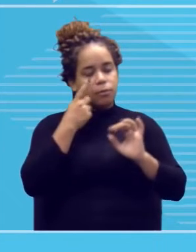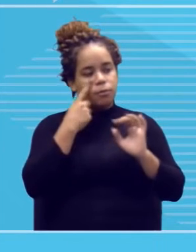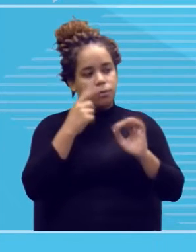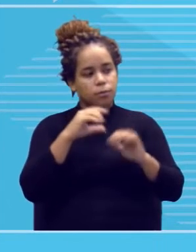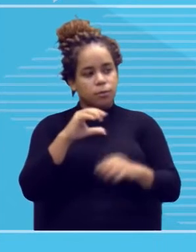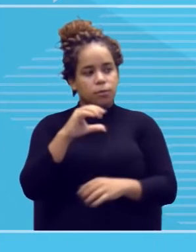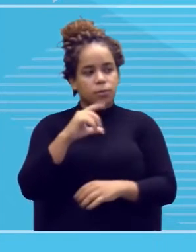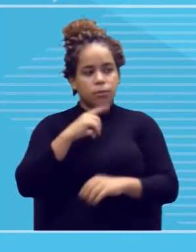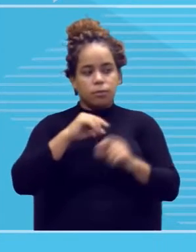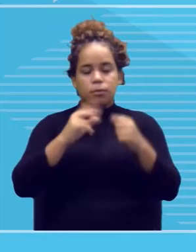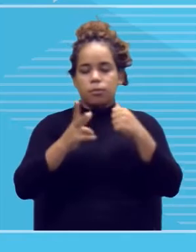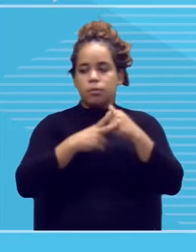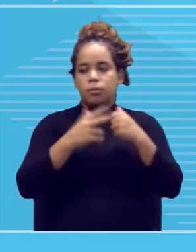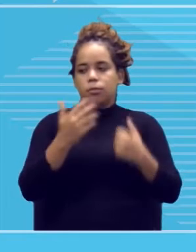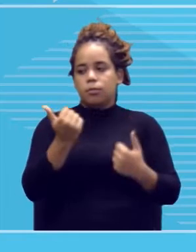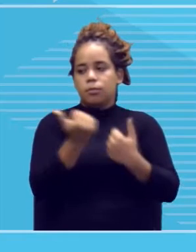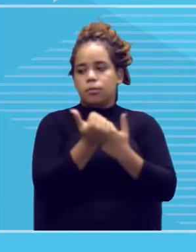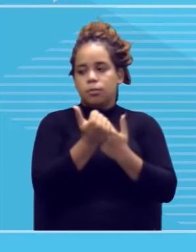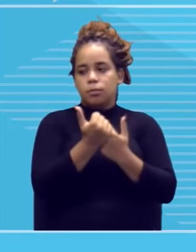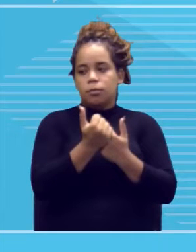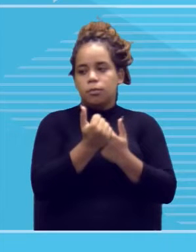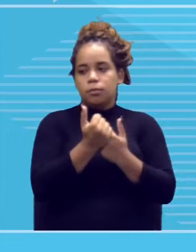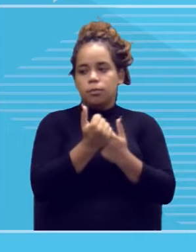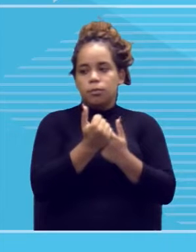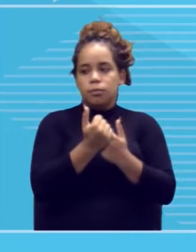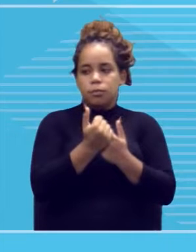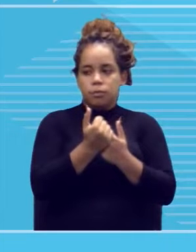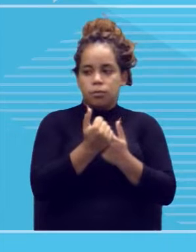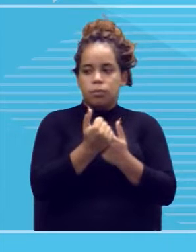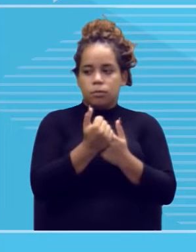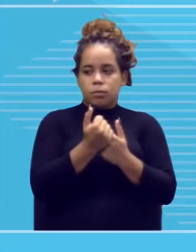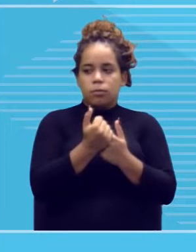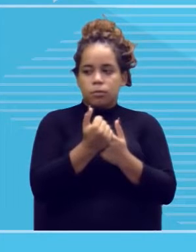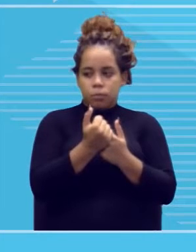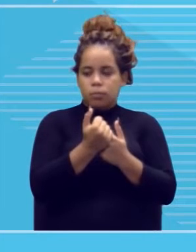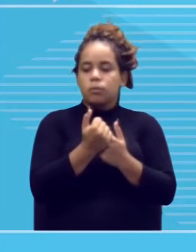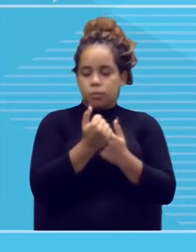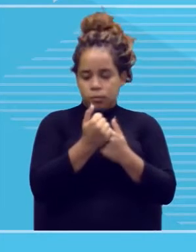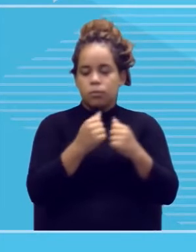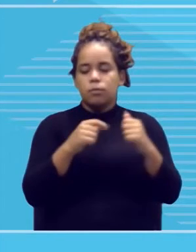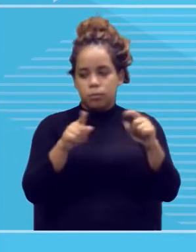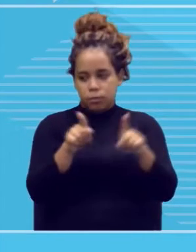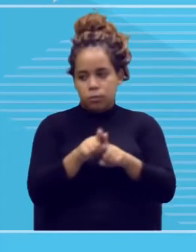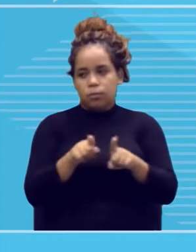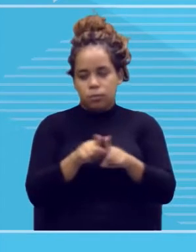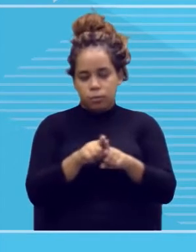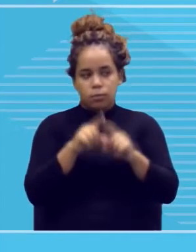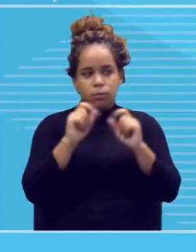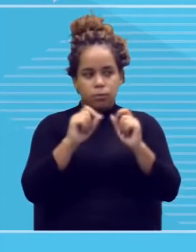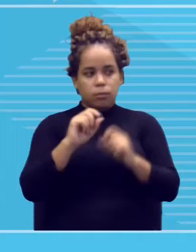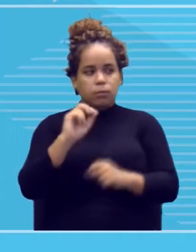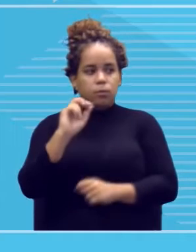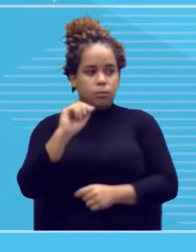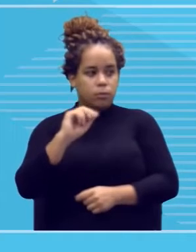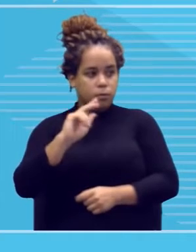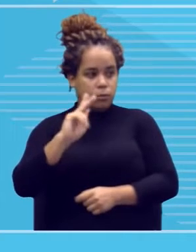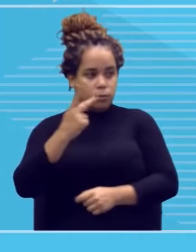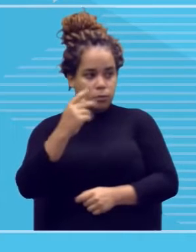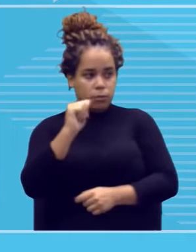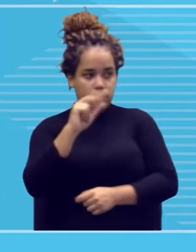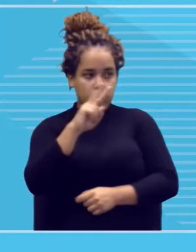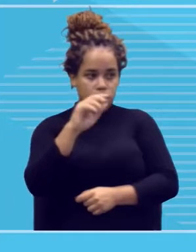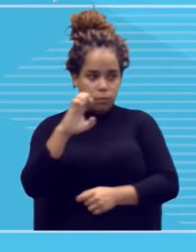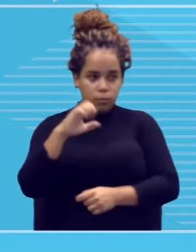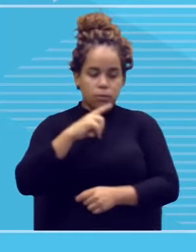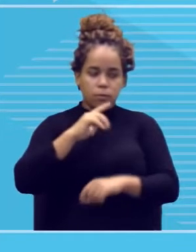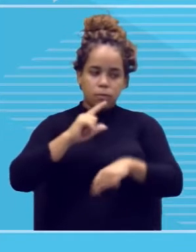o teu verbo modal nos exemplos Candy mas o Real o quê Porque você já tem o